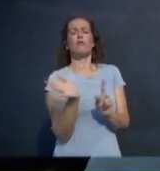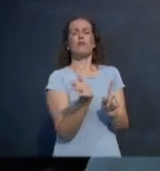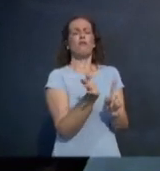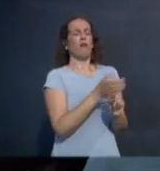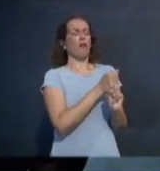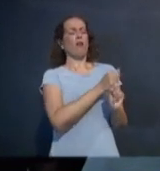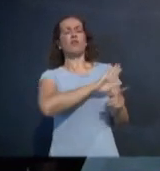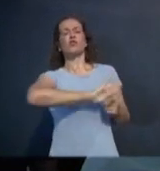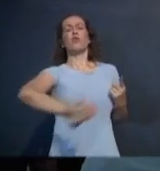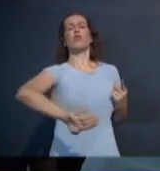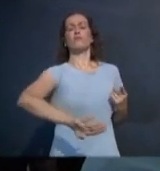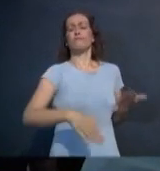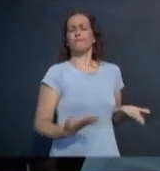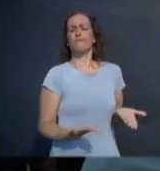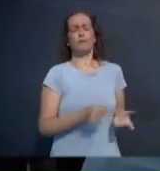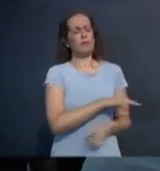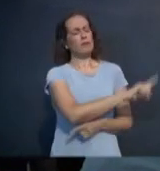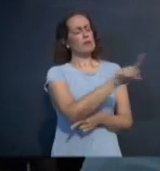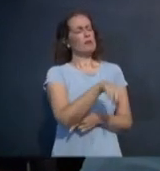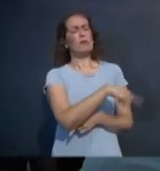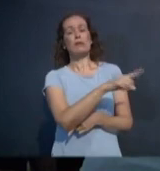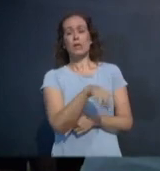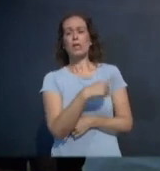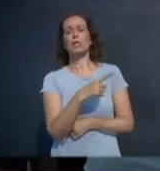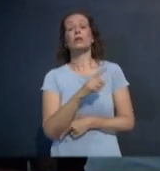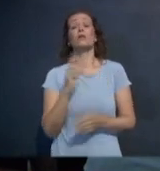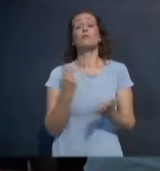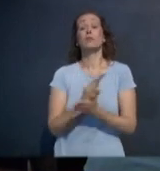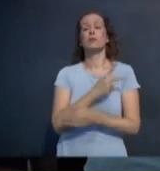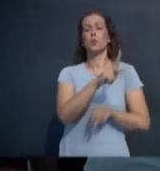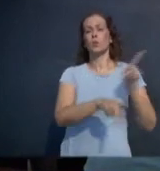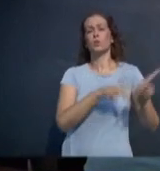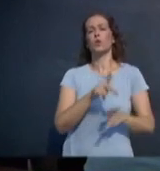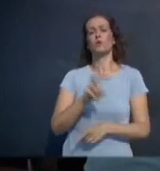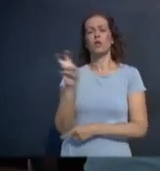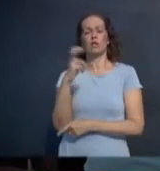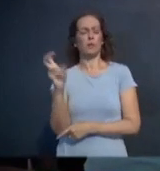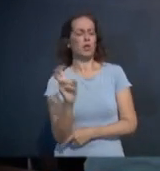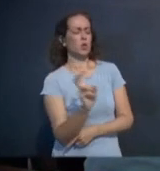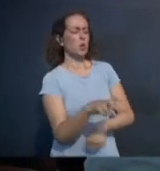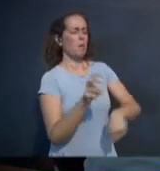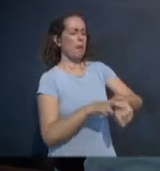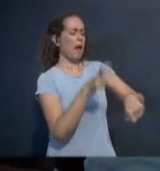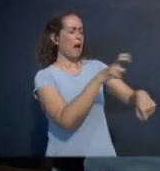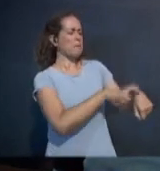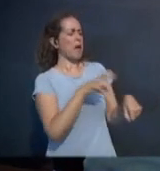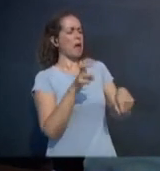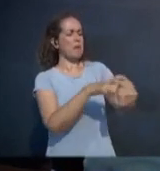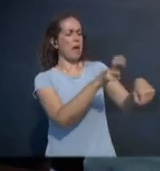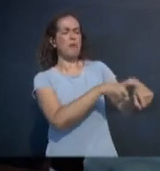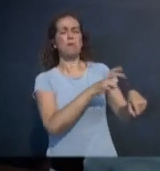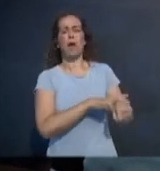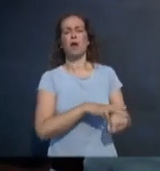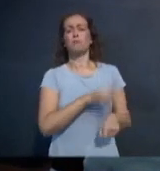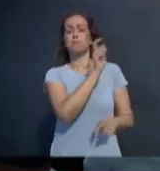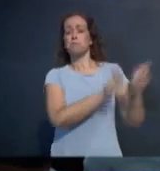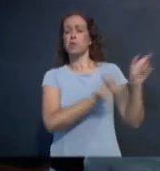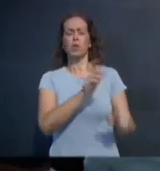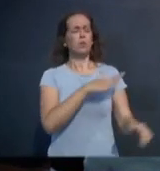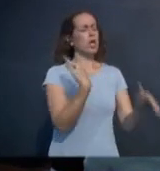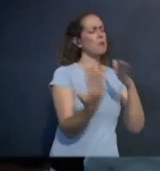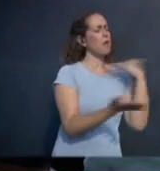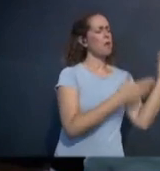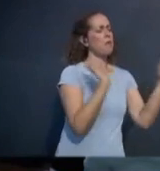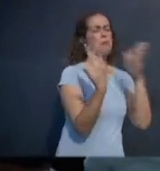serpentes terríveis, e elas picavam, a pessoa logo morria, e aí foi aquela montanha de gente morta, e